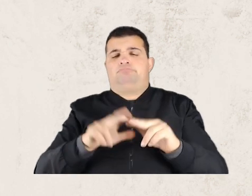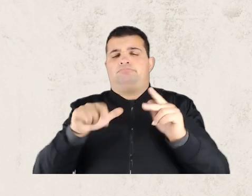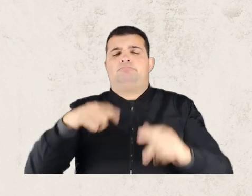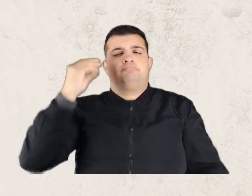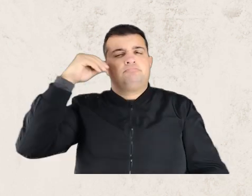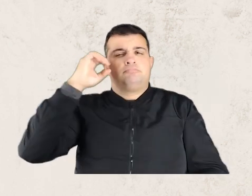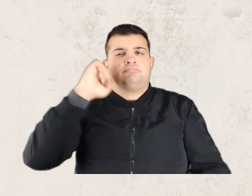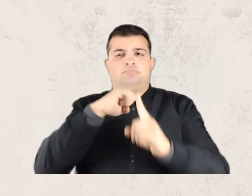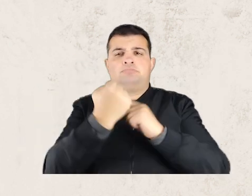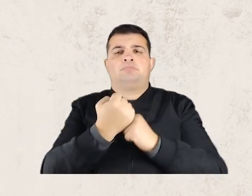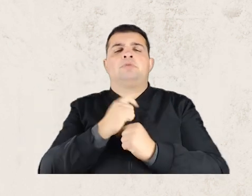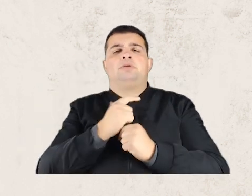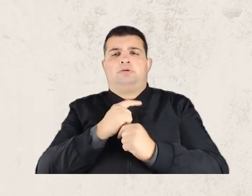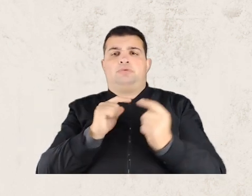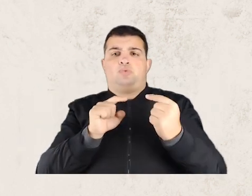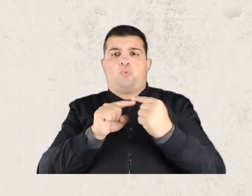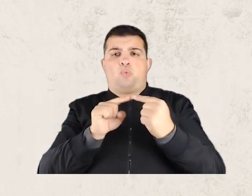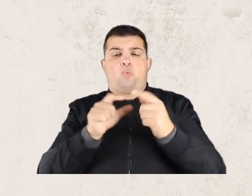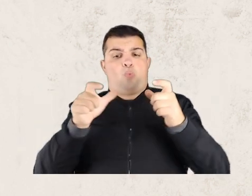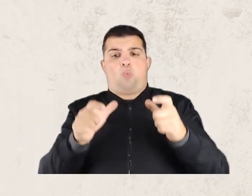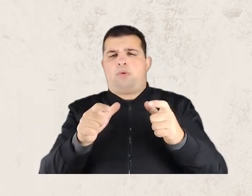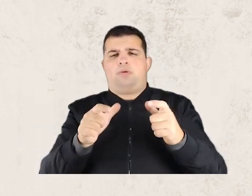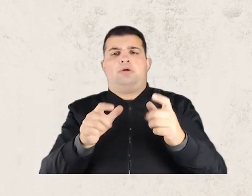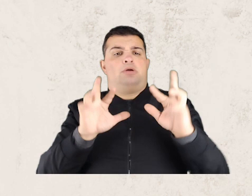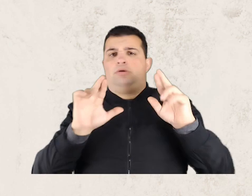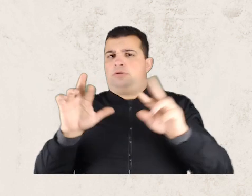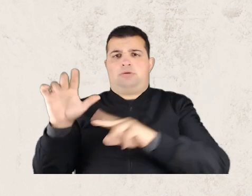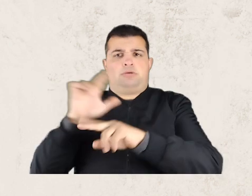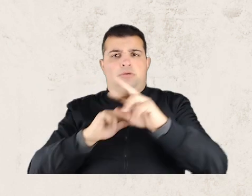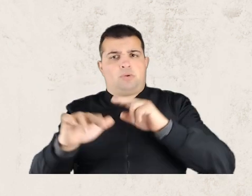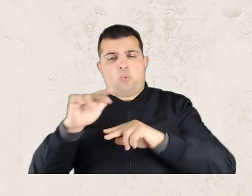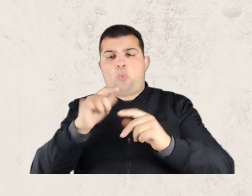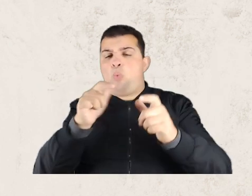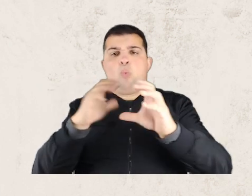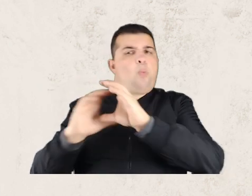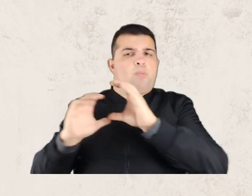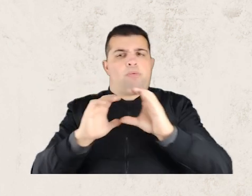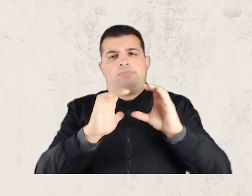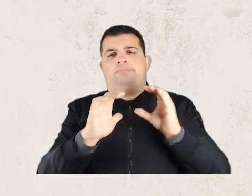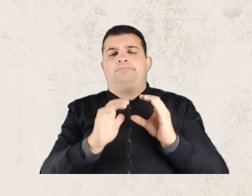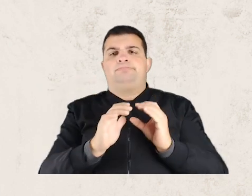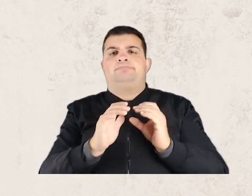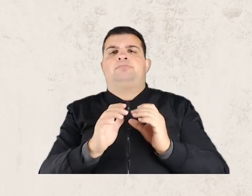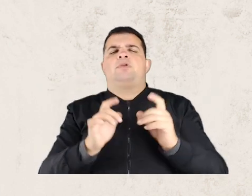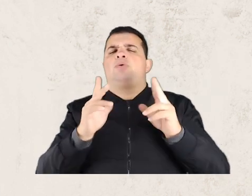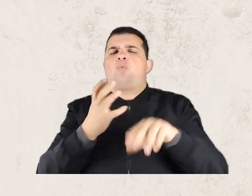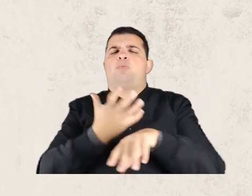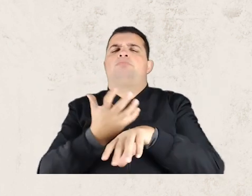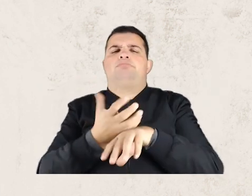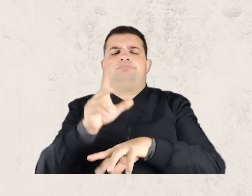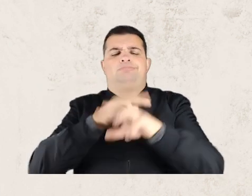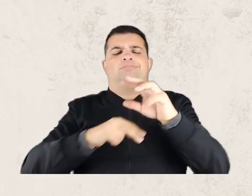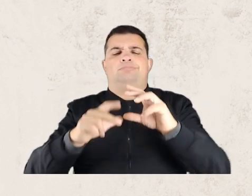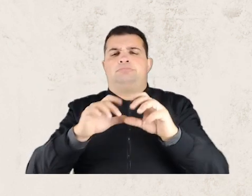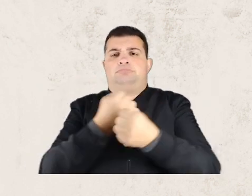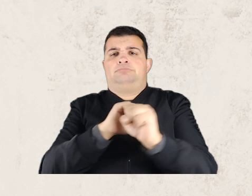jornalistas, de sociólogos, de antropólogos, e acho que nesse sentido é interessante dizer que por isso que a